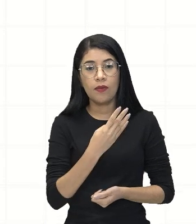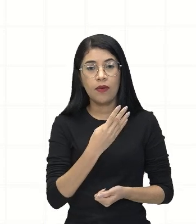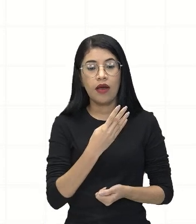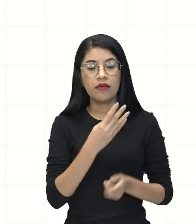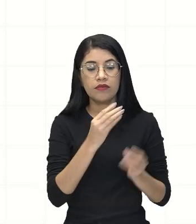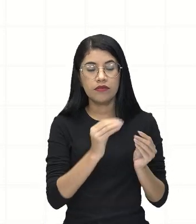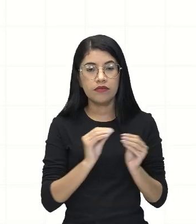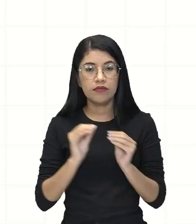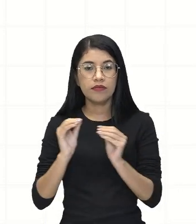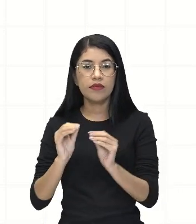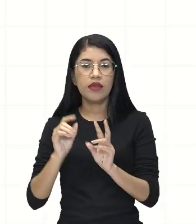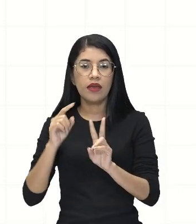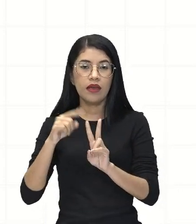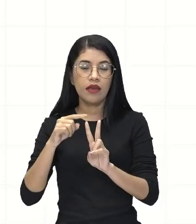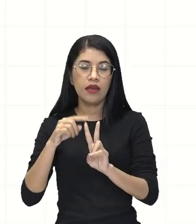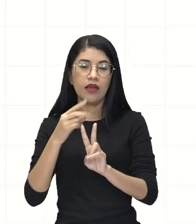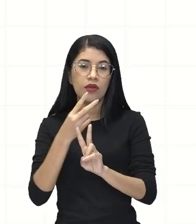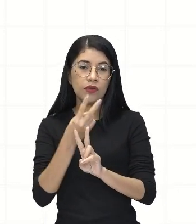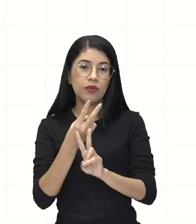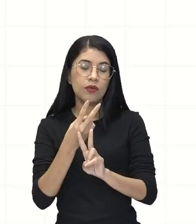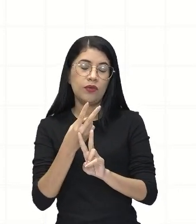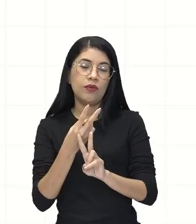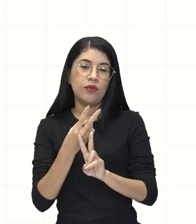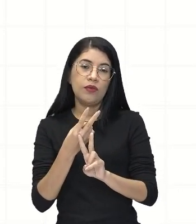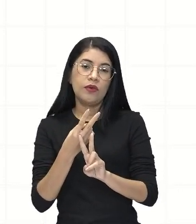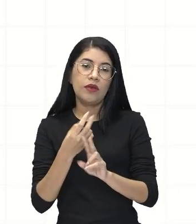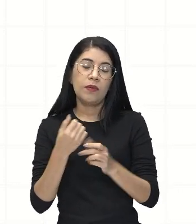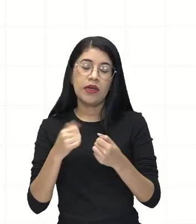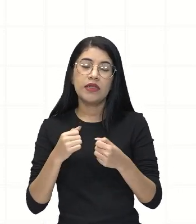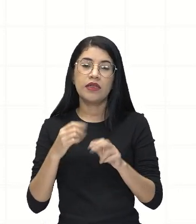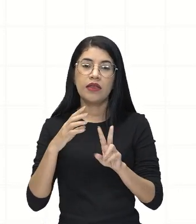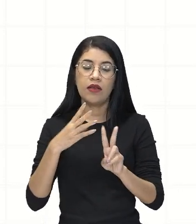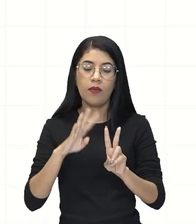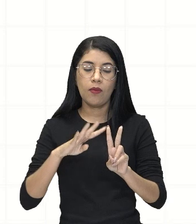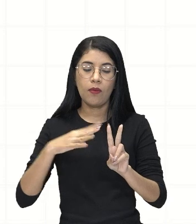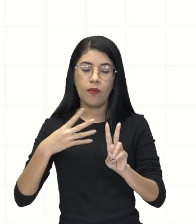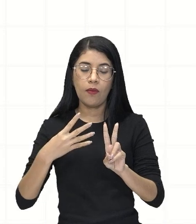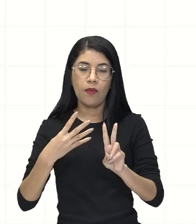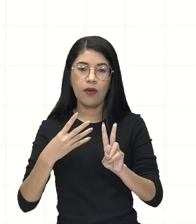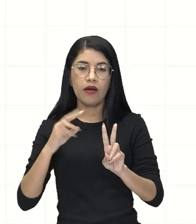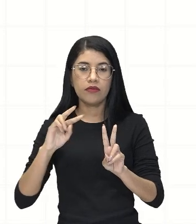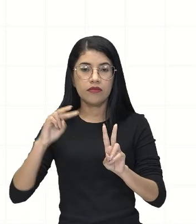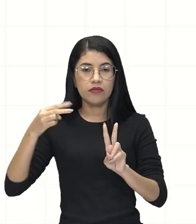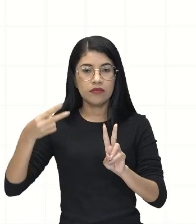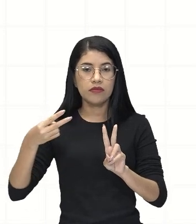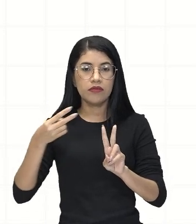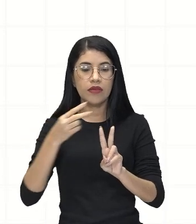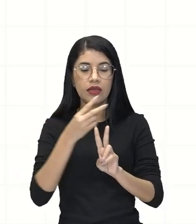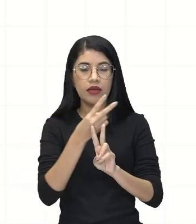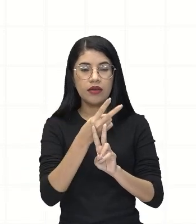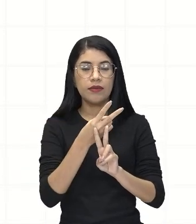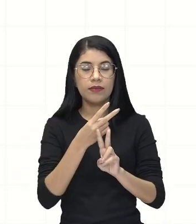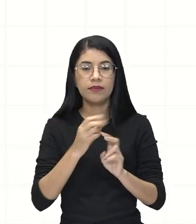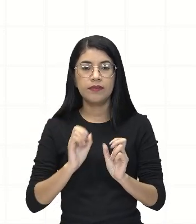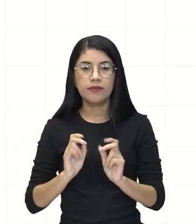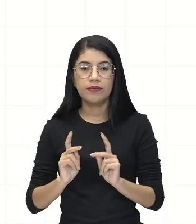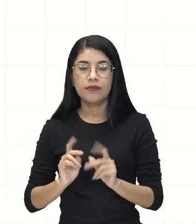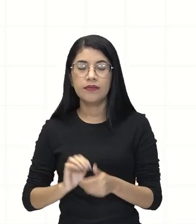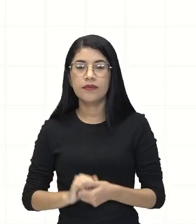2, né, então vai ter que ficar ele ao quadrado dentro do radical ao quadrado. Beleza,